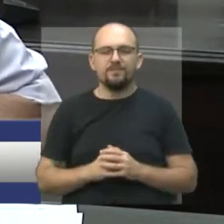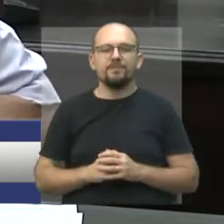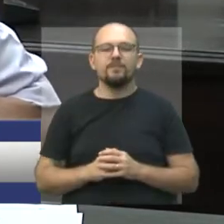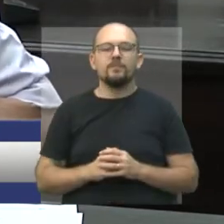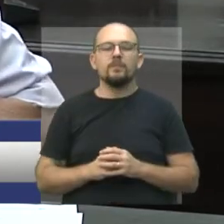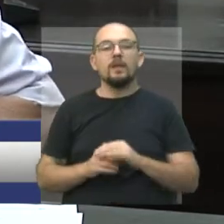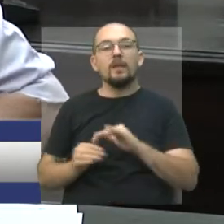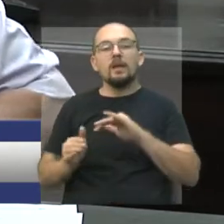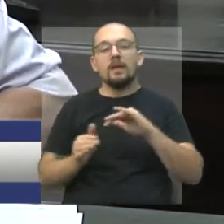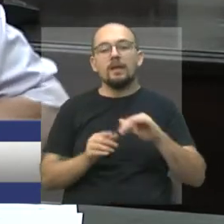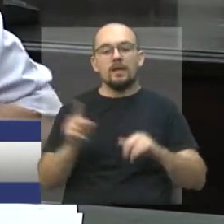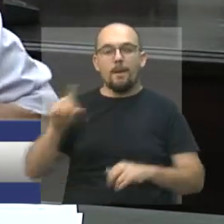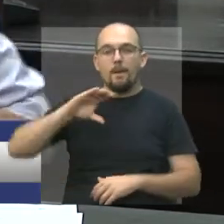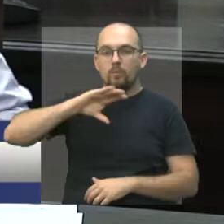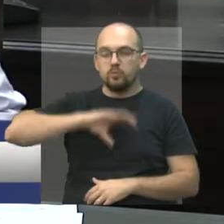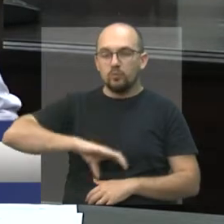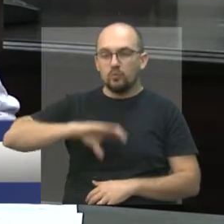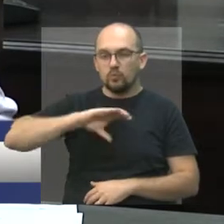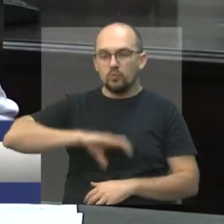no distrito de Potunduva,